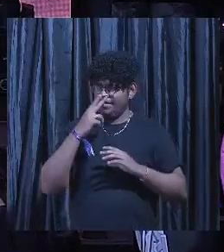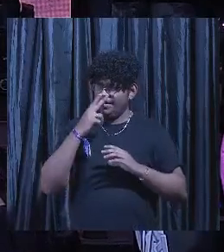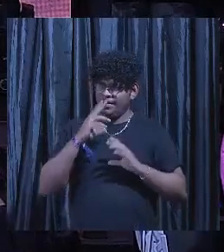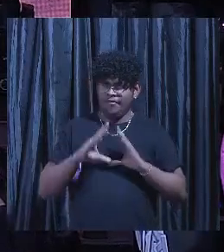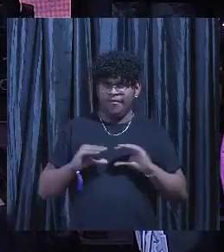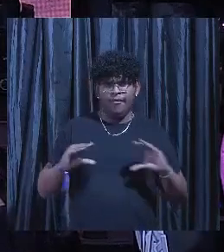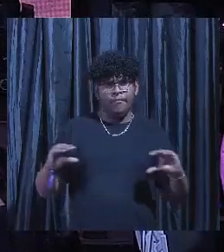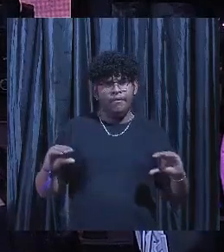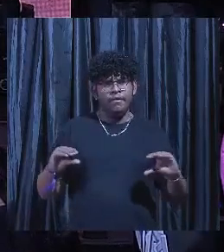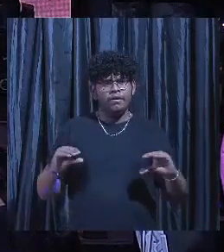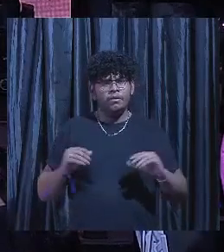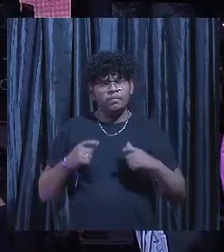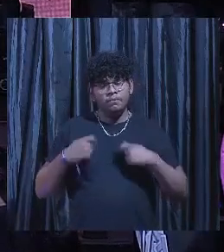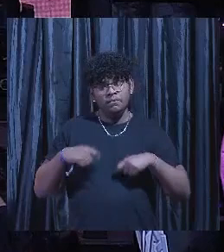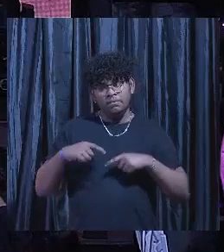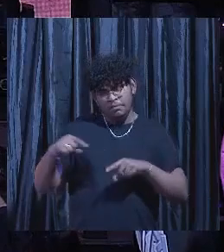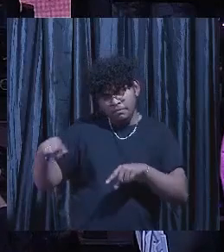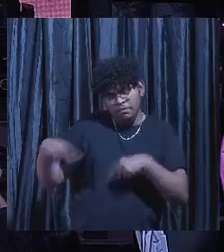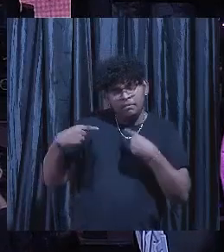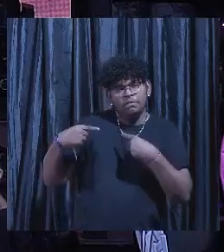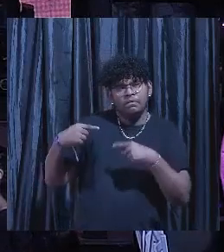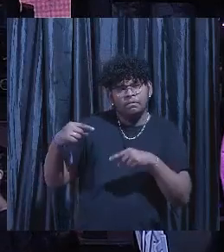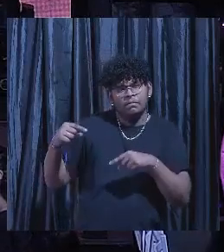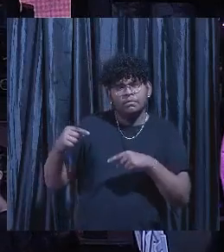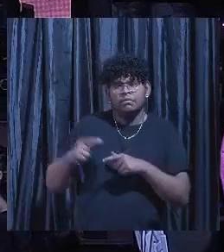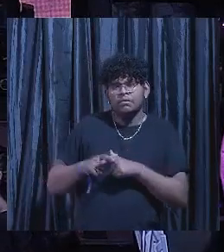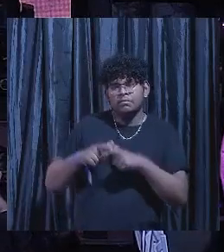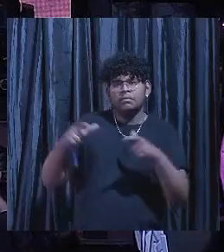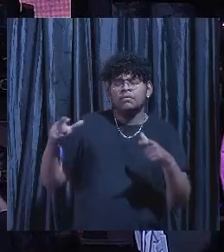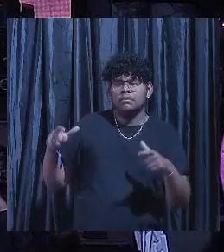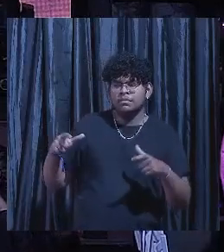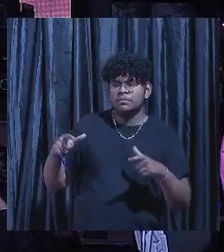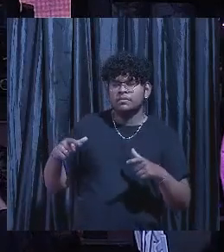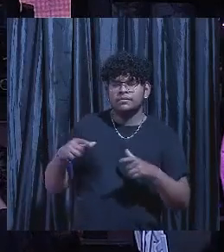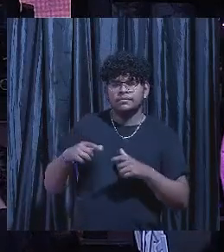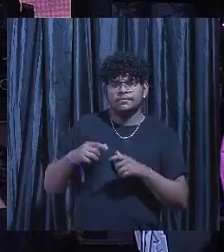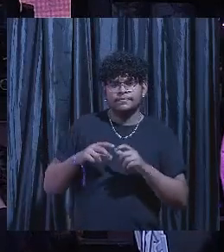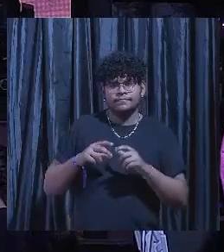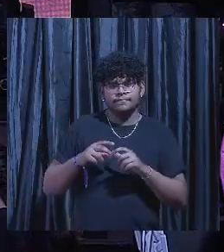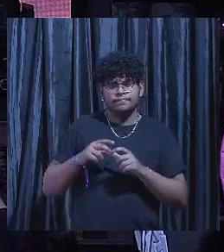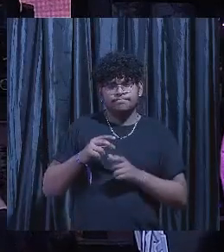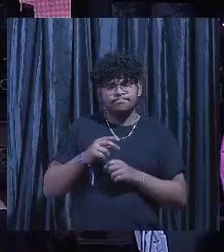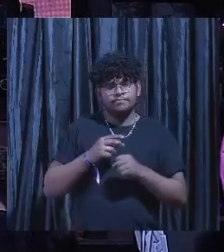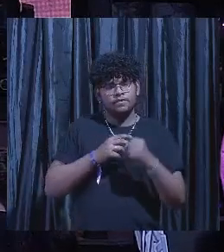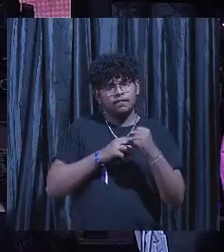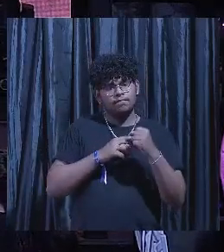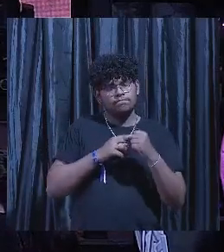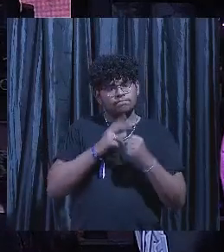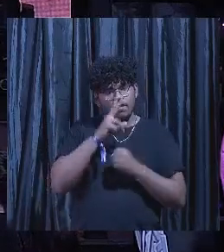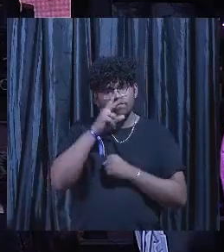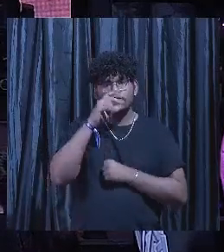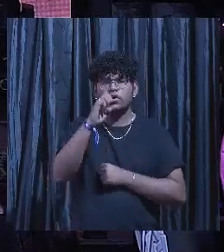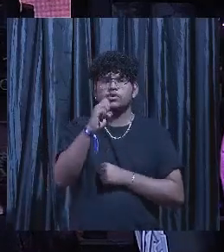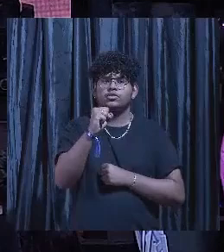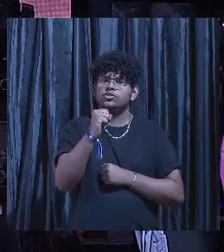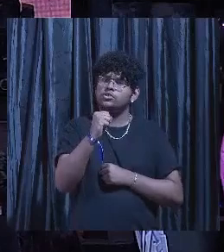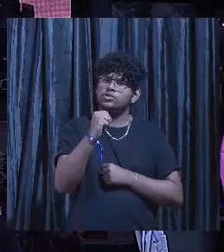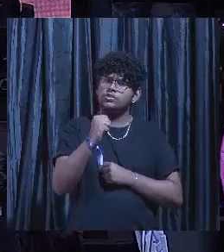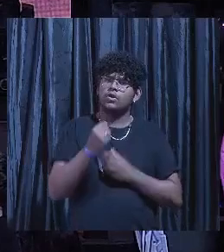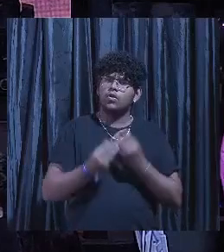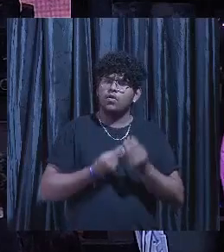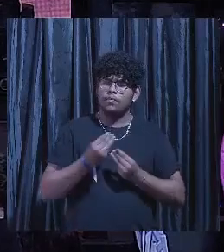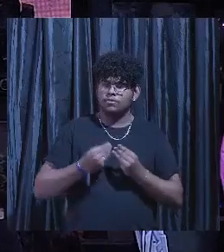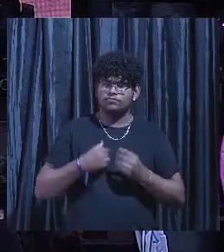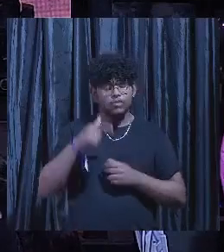desafio muito maior e mais forte para poder chegar até aquele Oscar tão desejado. Então eu decidi sair